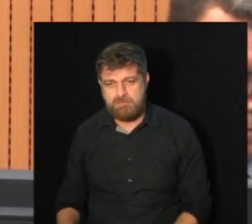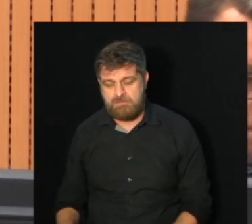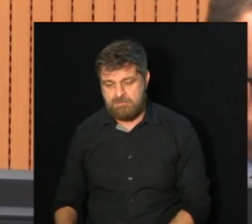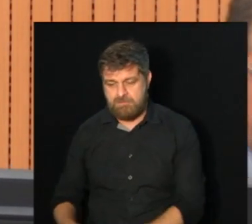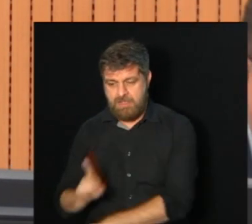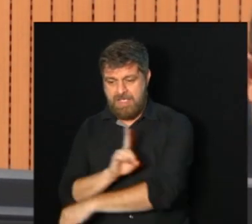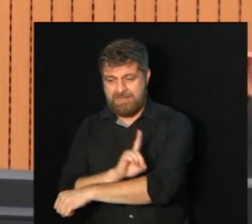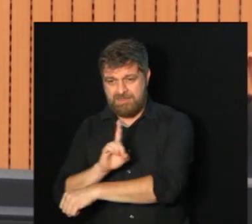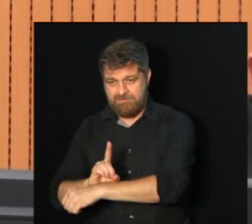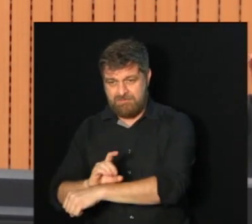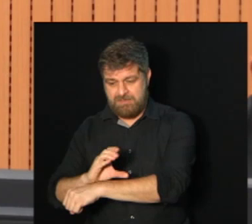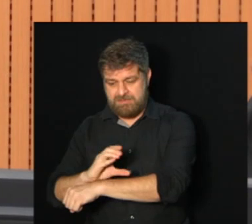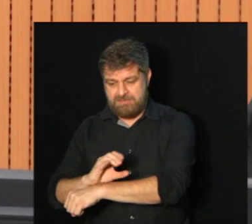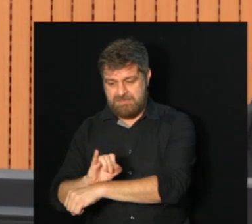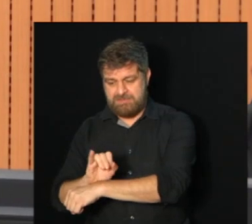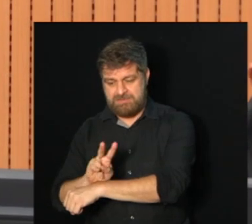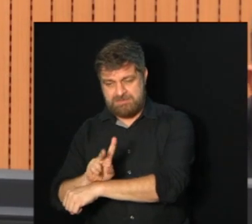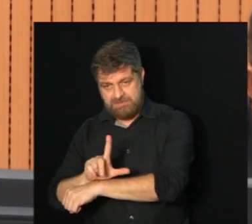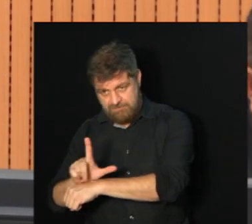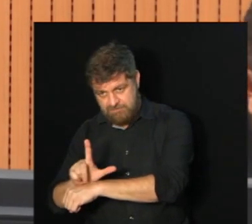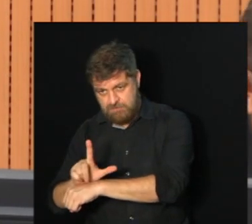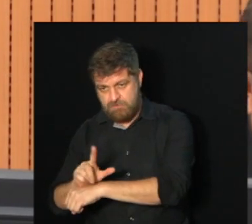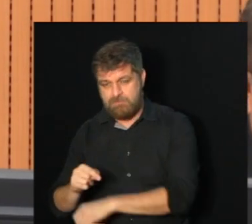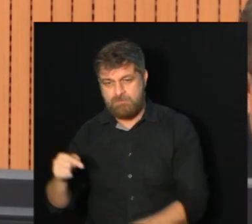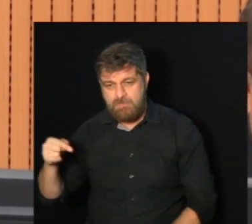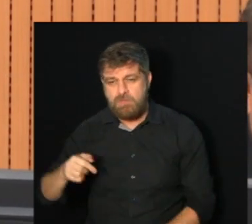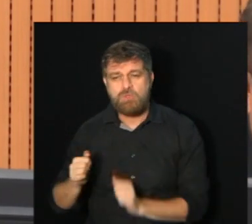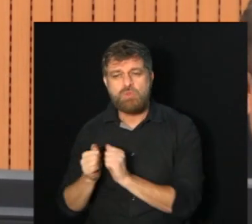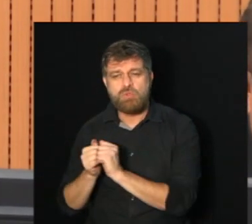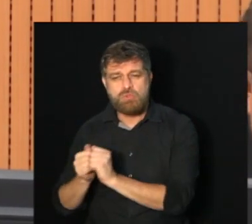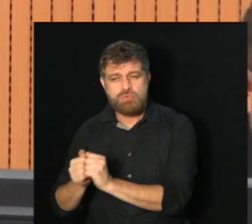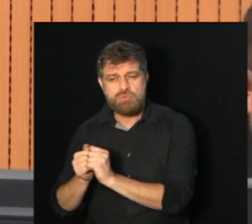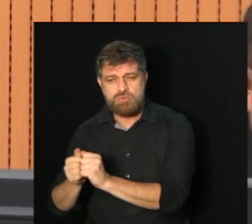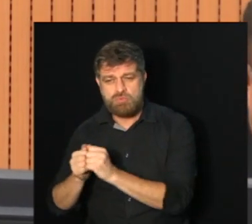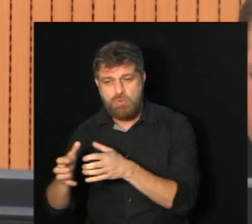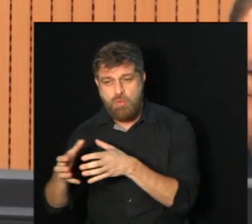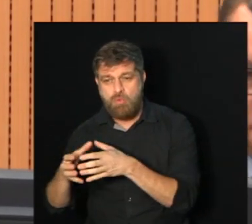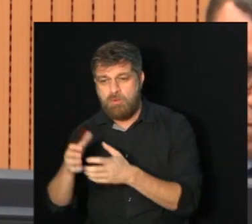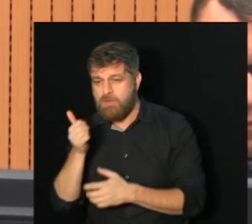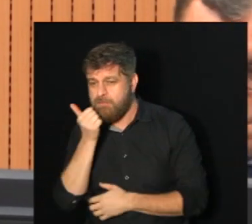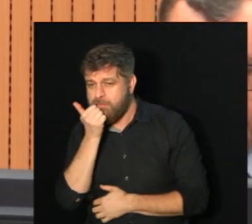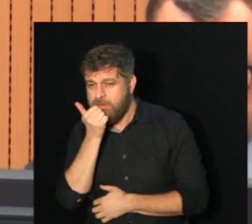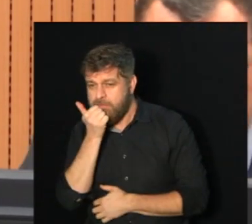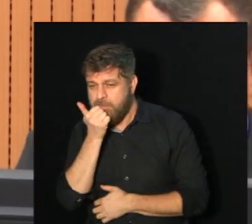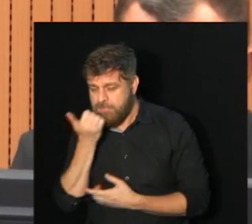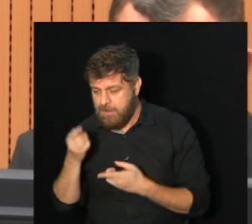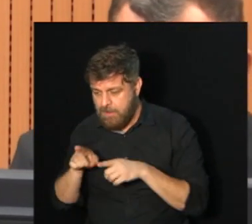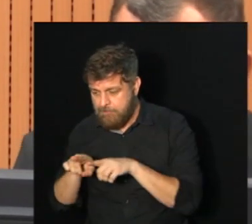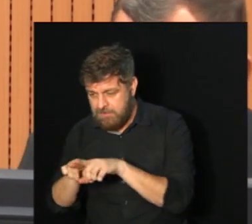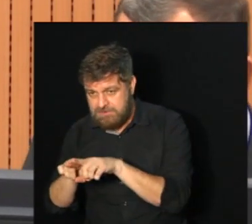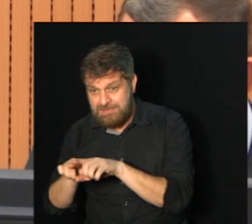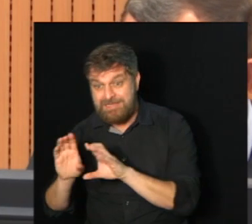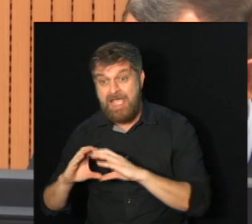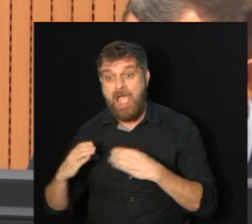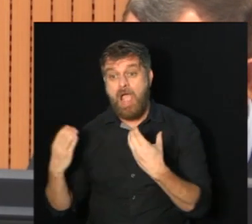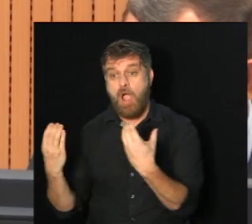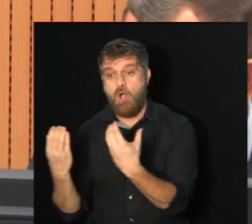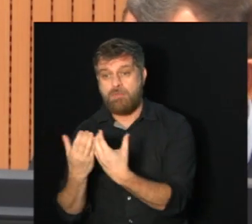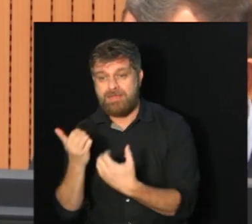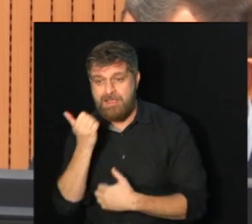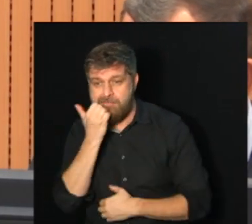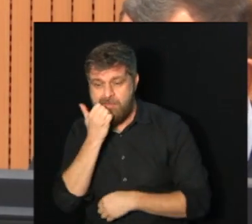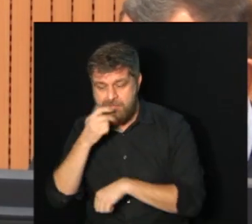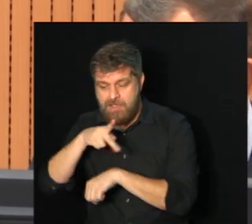Civil Americana, que chama-se FEMA, junto com o grupo de radioamadores, com a comunidade de radioamadores nos Estados